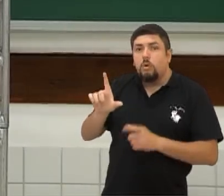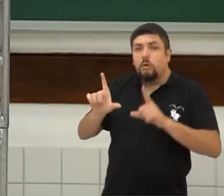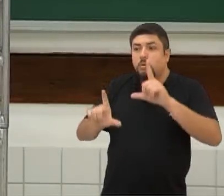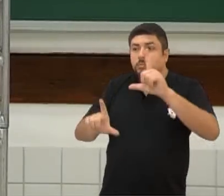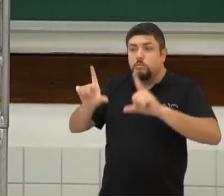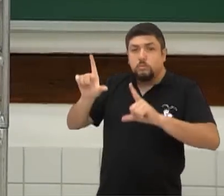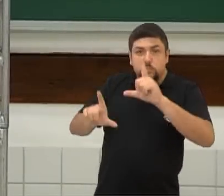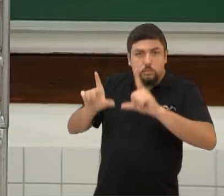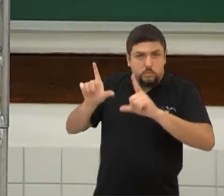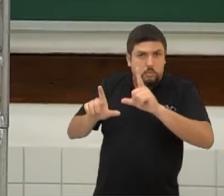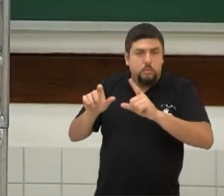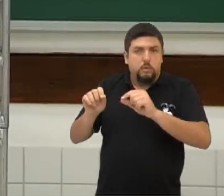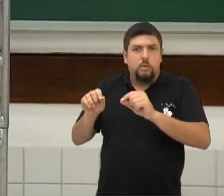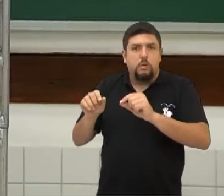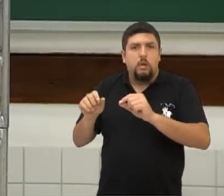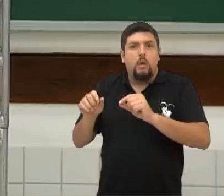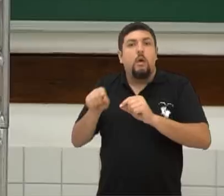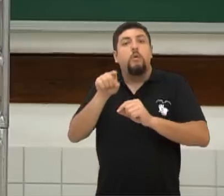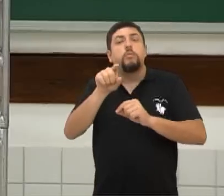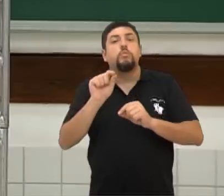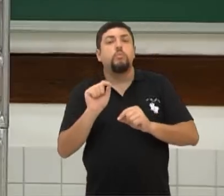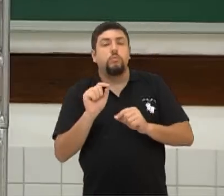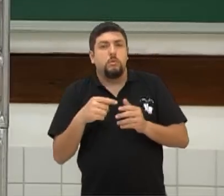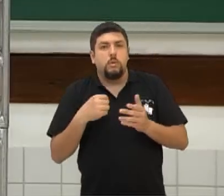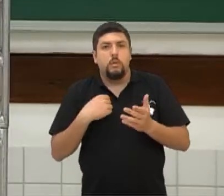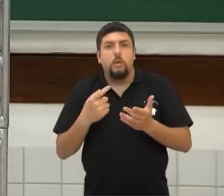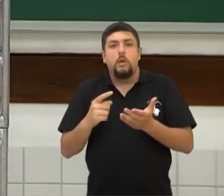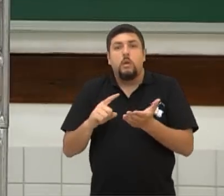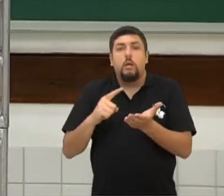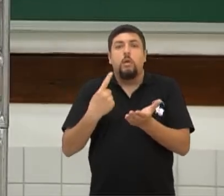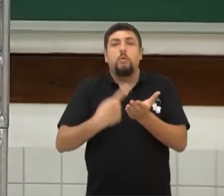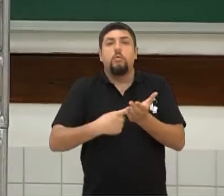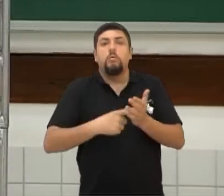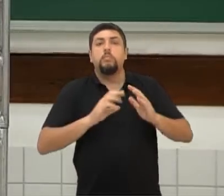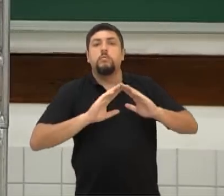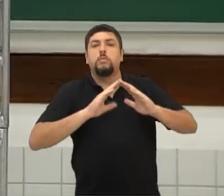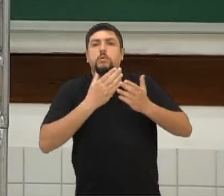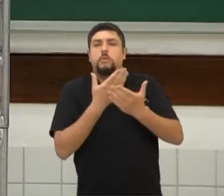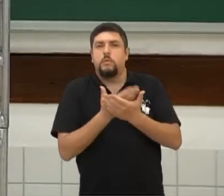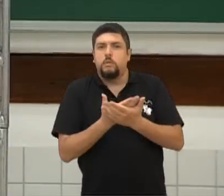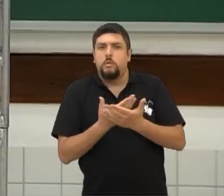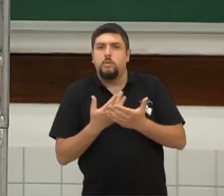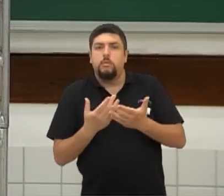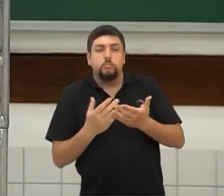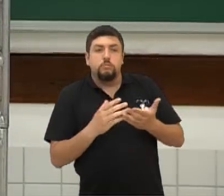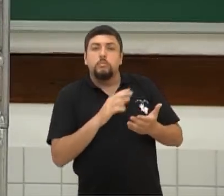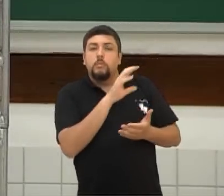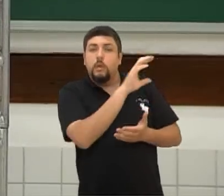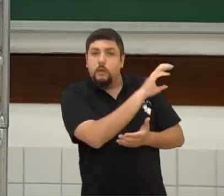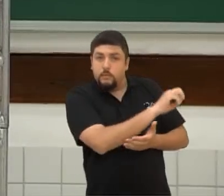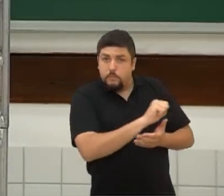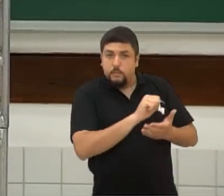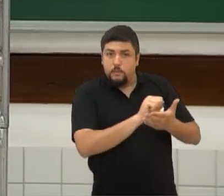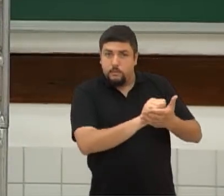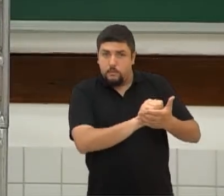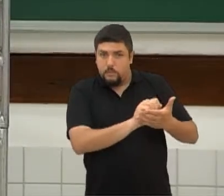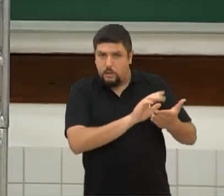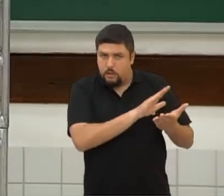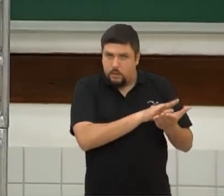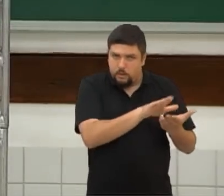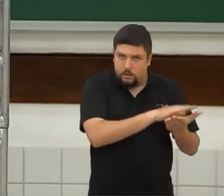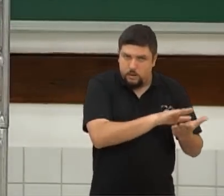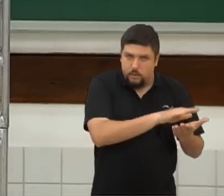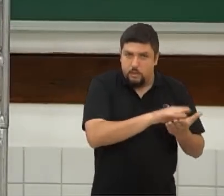ou à internet e nos acompanha pela TV exclusivamente, lembrem de retirar aquelas atividades